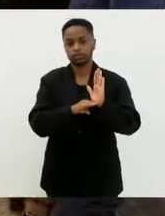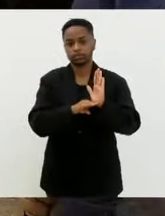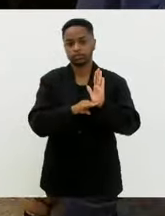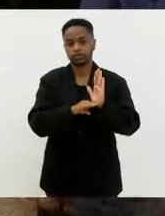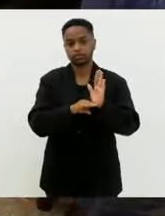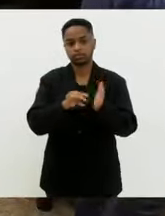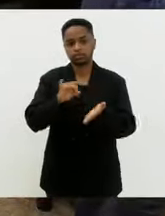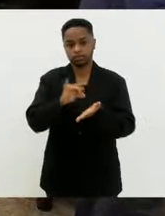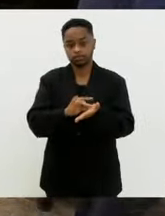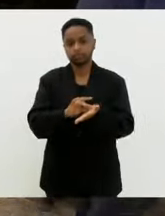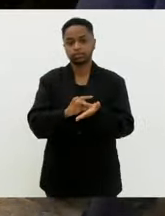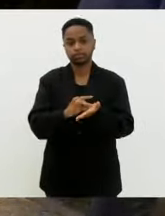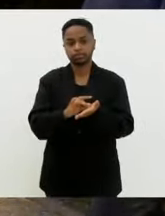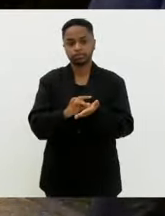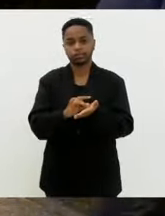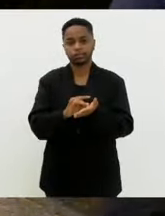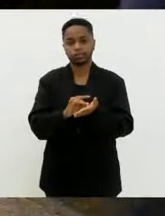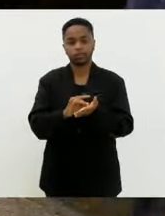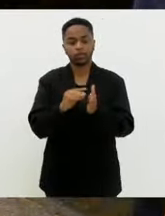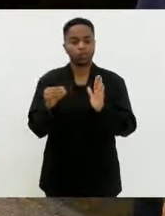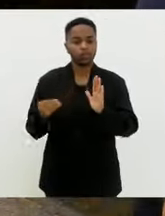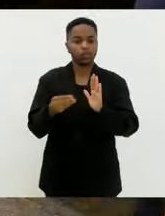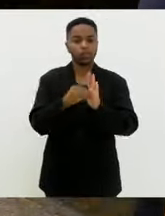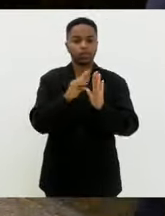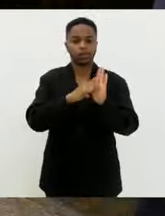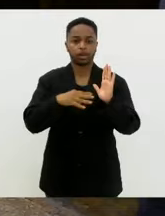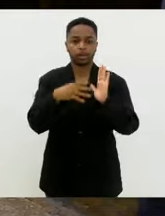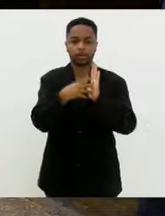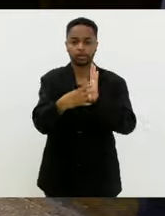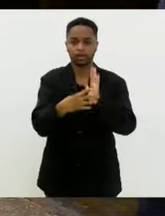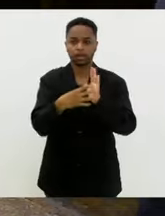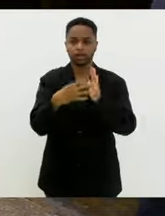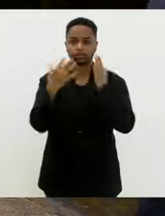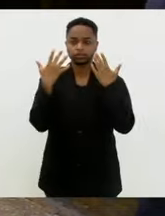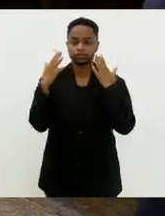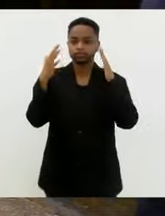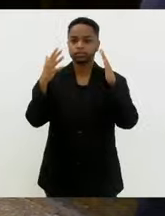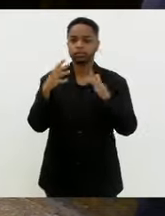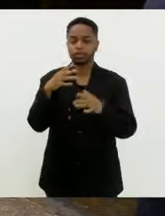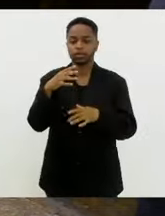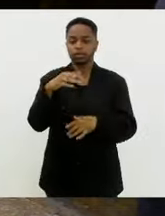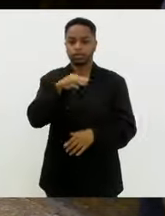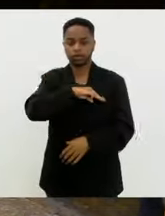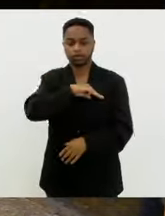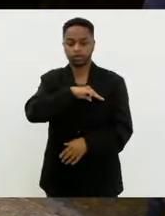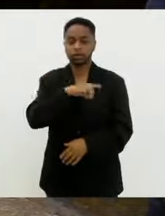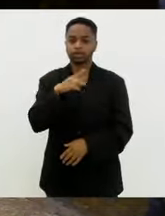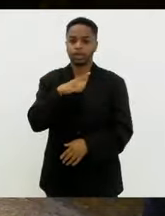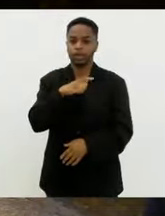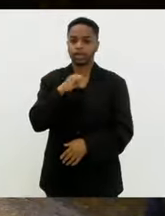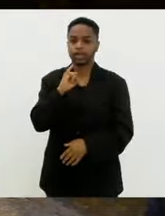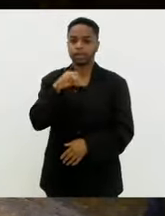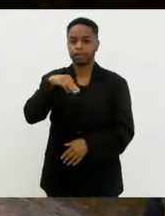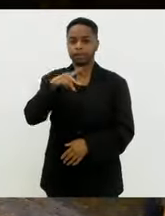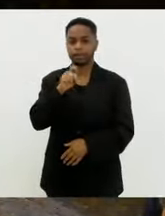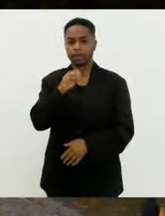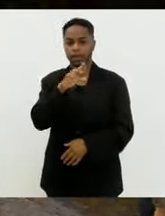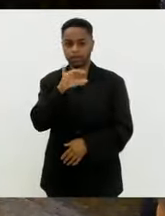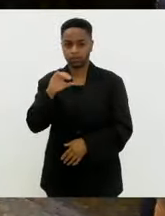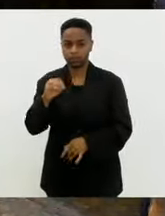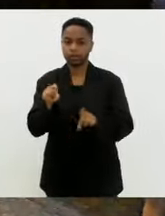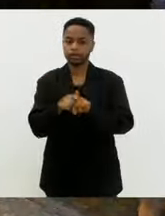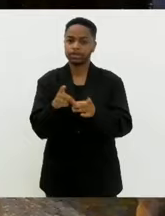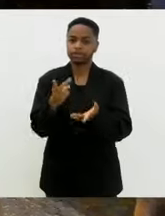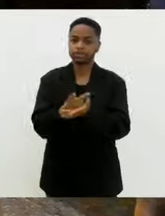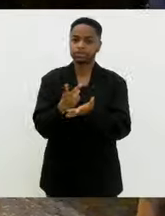efetivo reconhecimento do novo calendário colocando Madureira. Nós temos a Império Serrano, que estará e sempre aberta